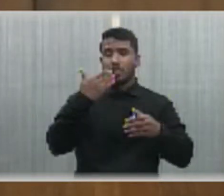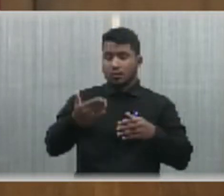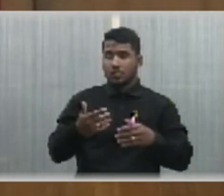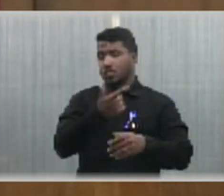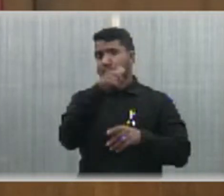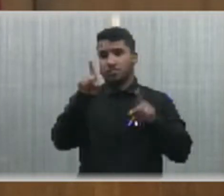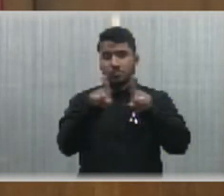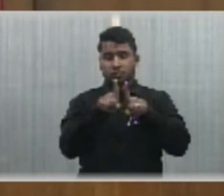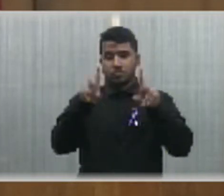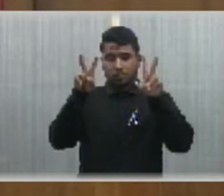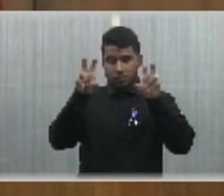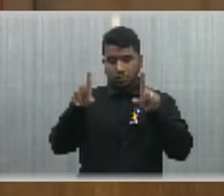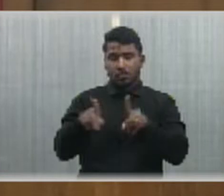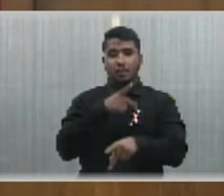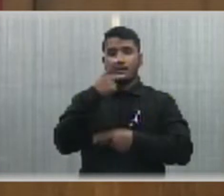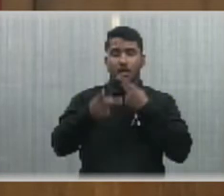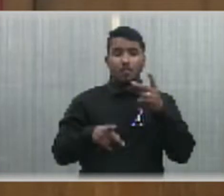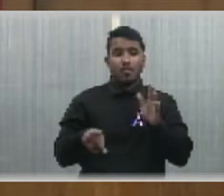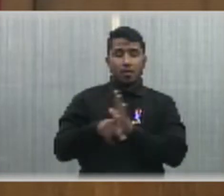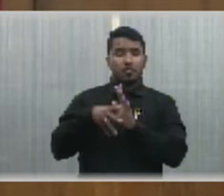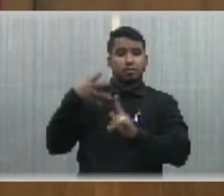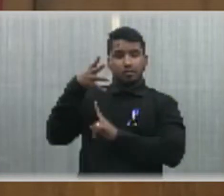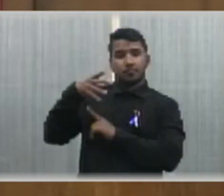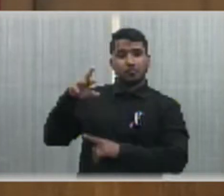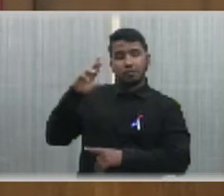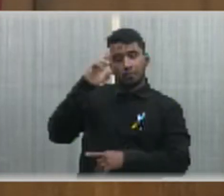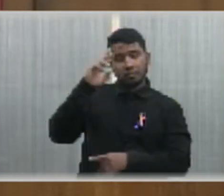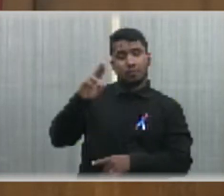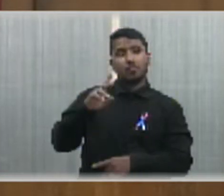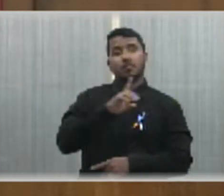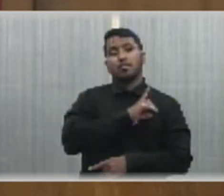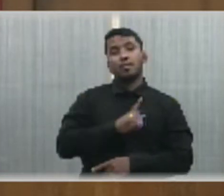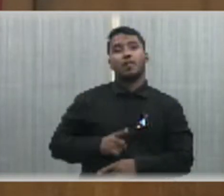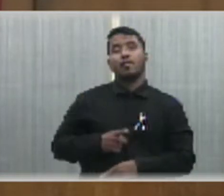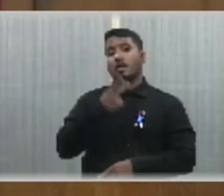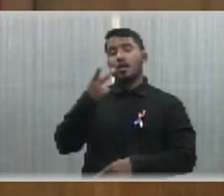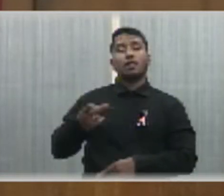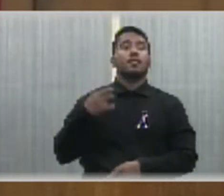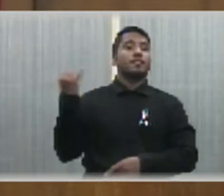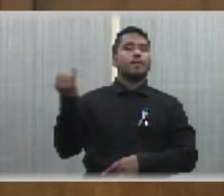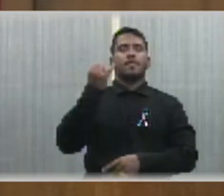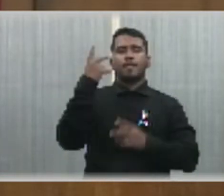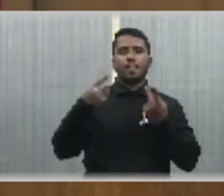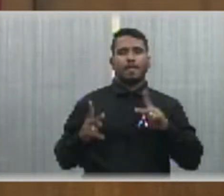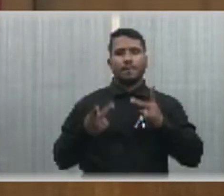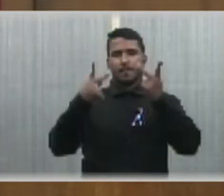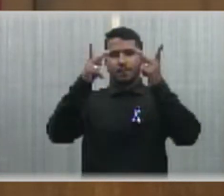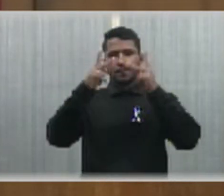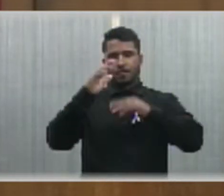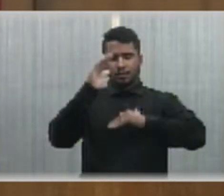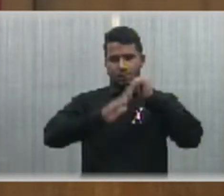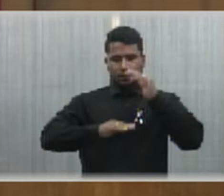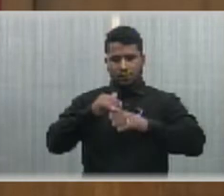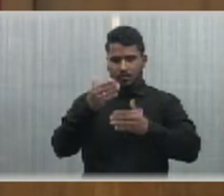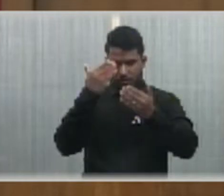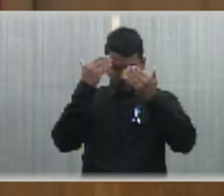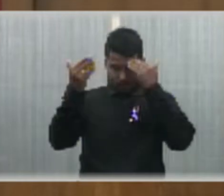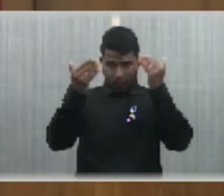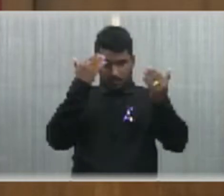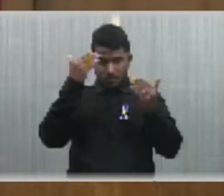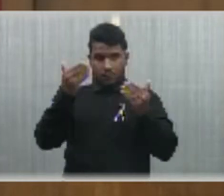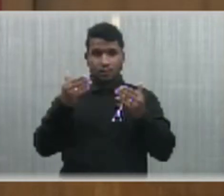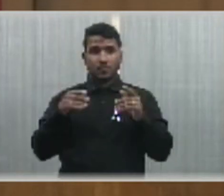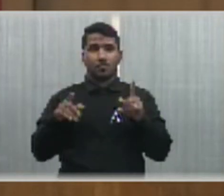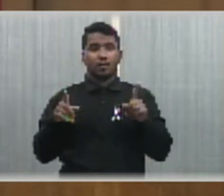assunto abordado pela oradora foi a importância da valorização dos profissionais de psicologia